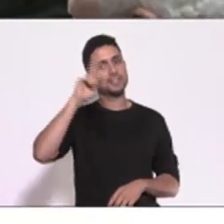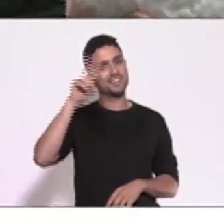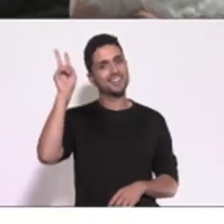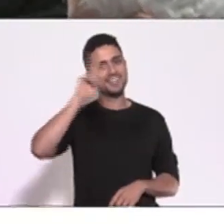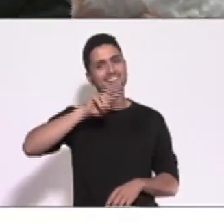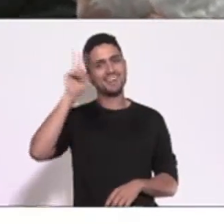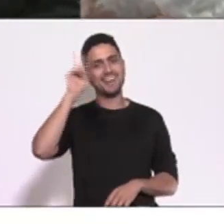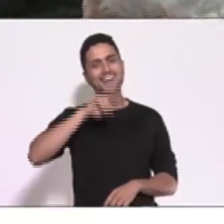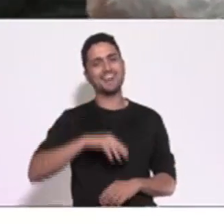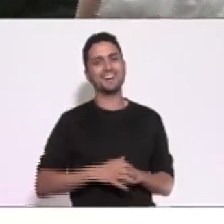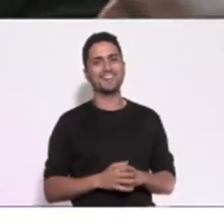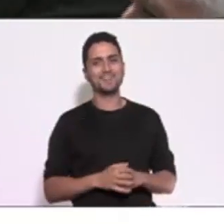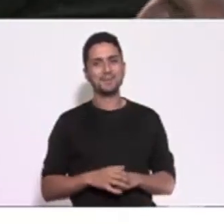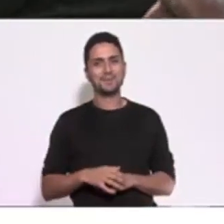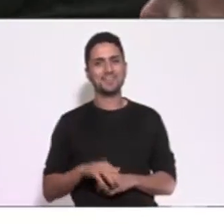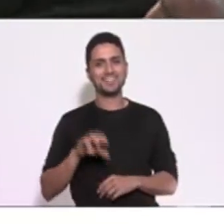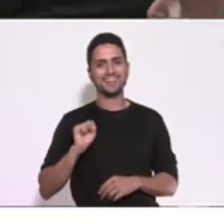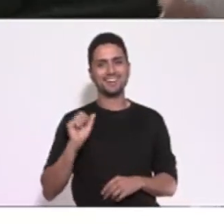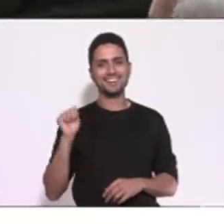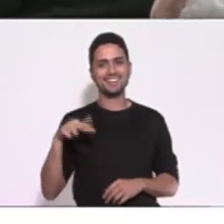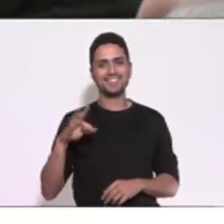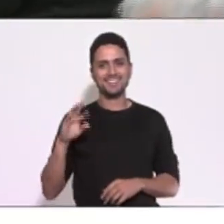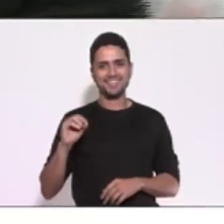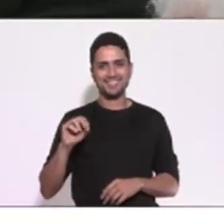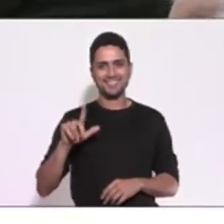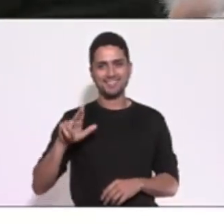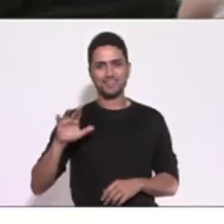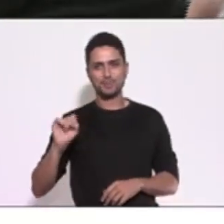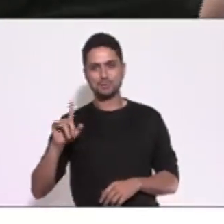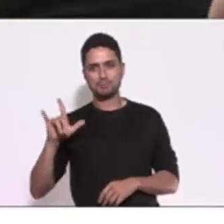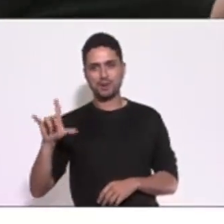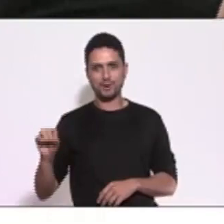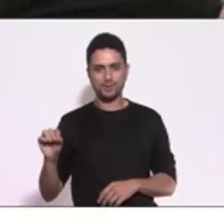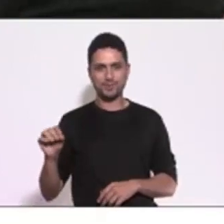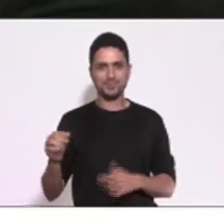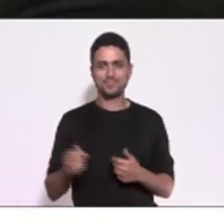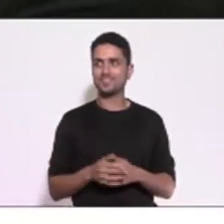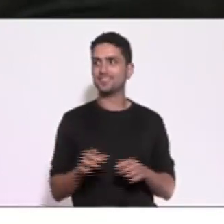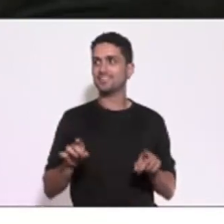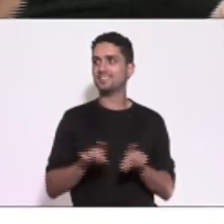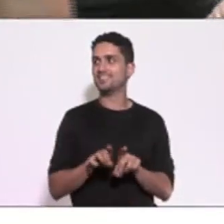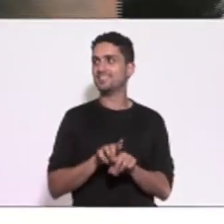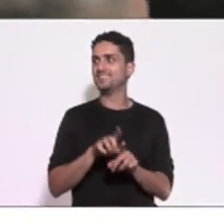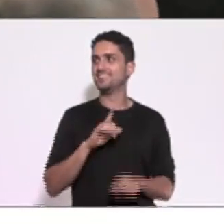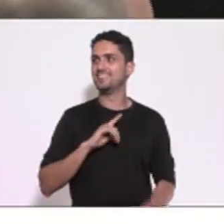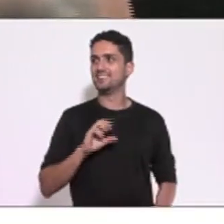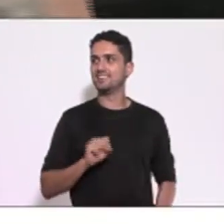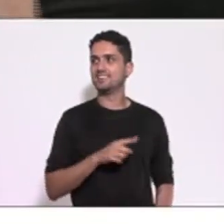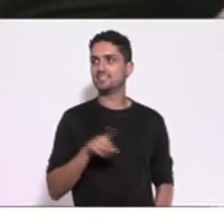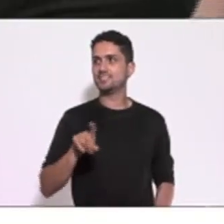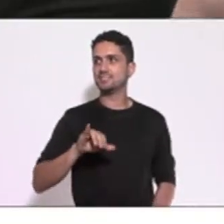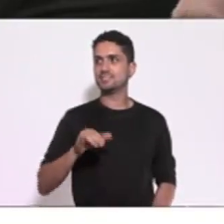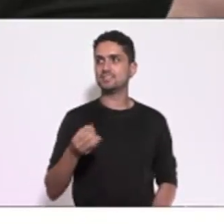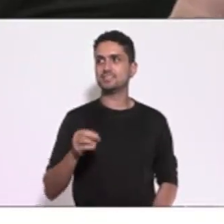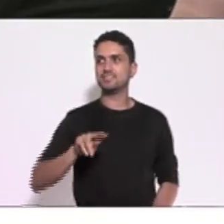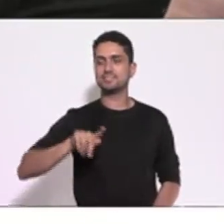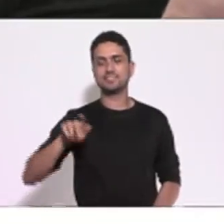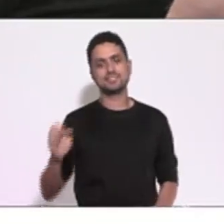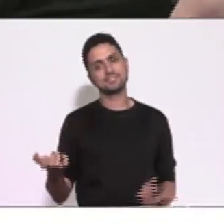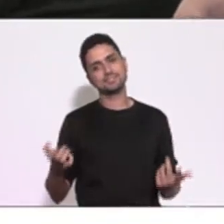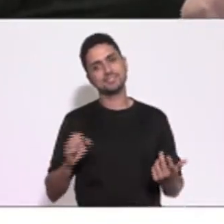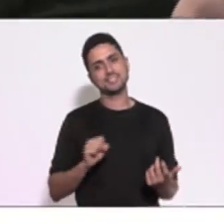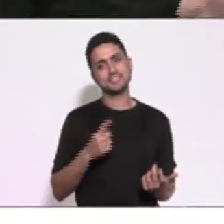Que quando se aglutinou São Jorge com São Sebastião. Verdade. Então, não pode em